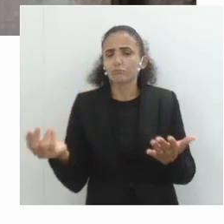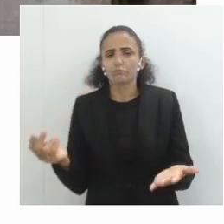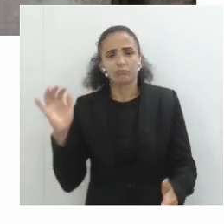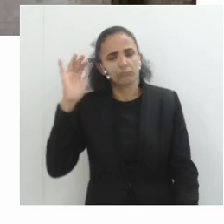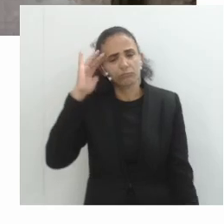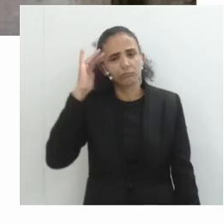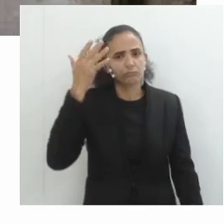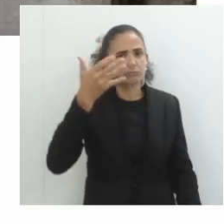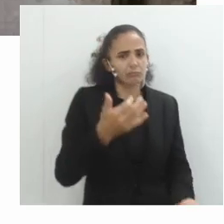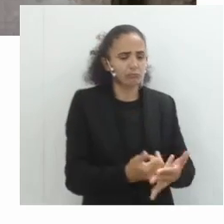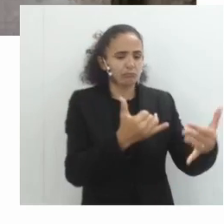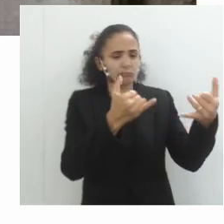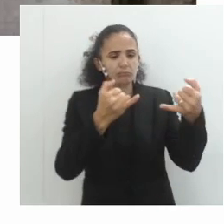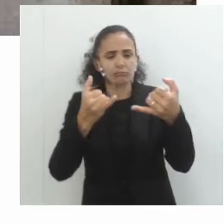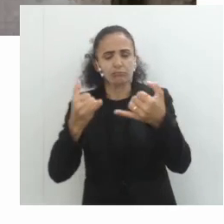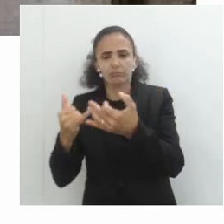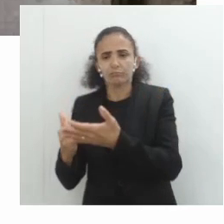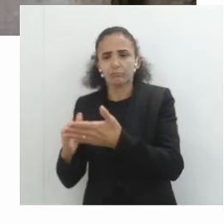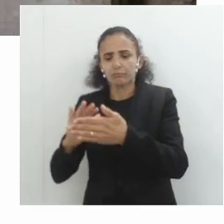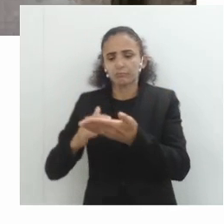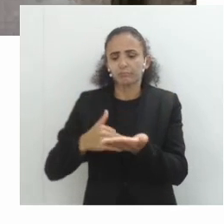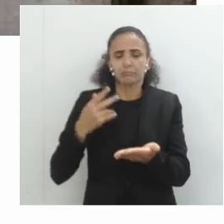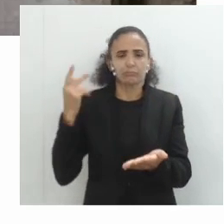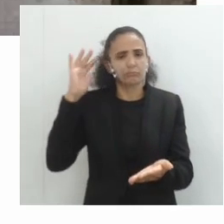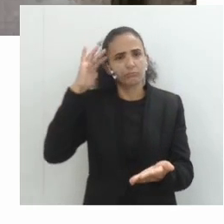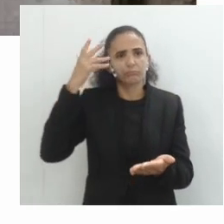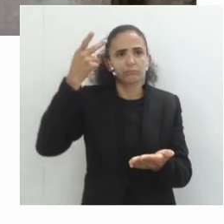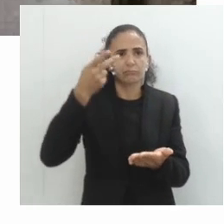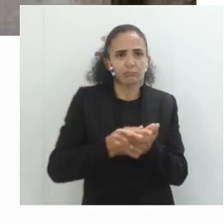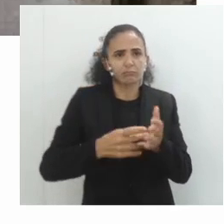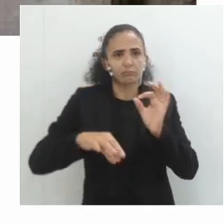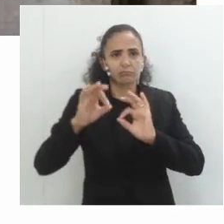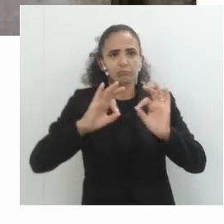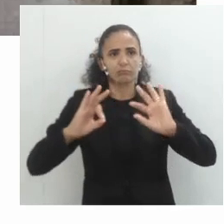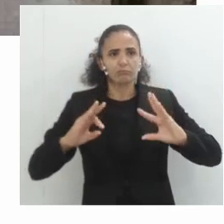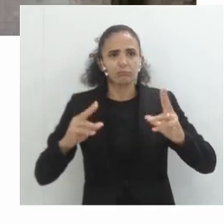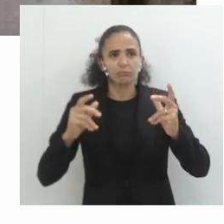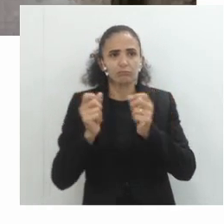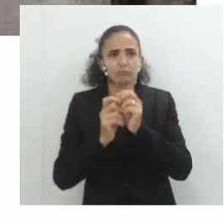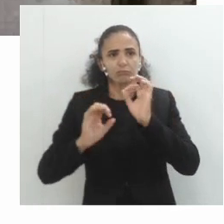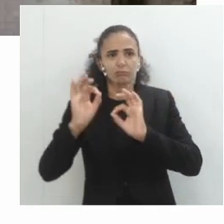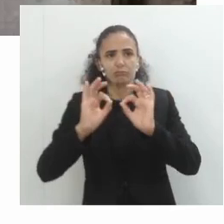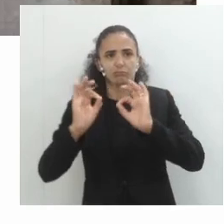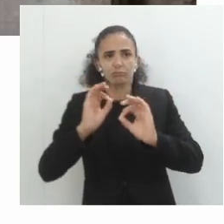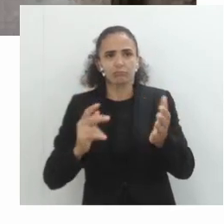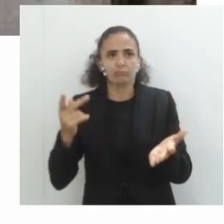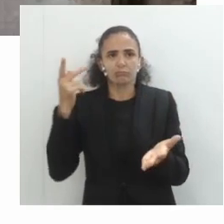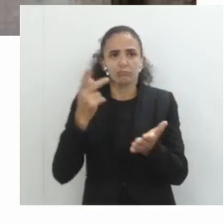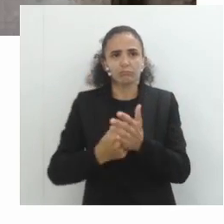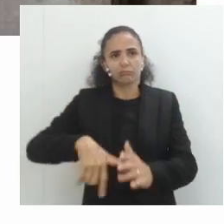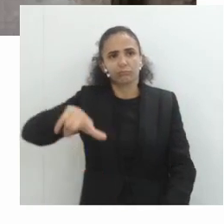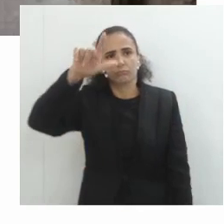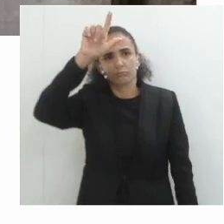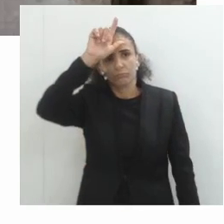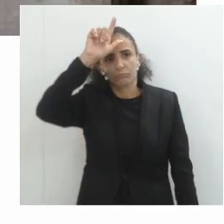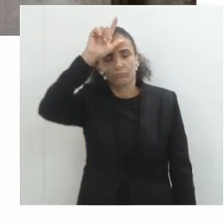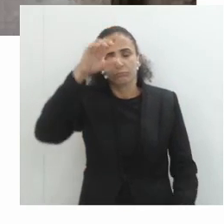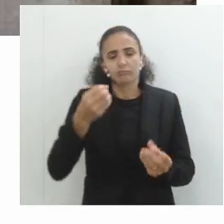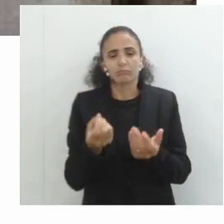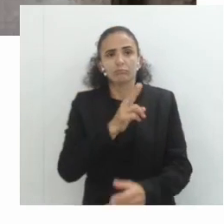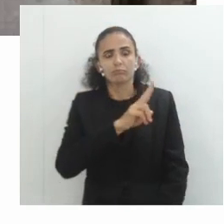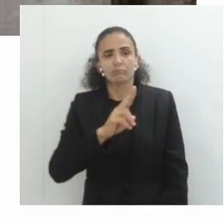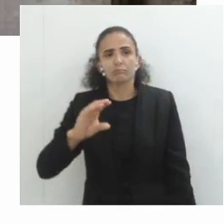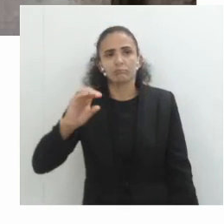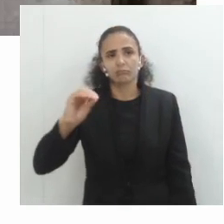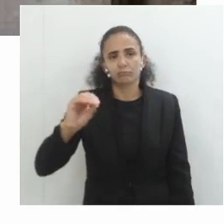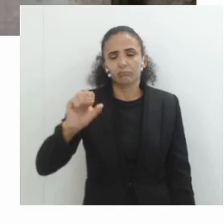ocorreram e aí a gente tem a menção do Osama Bin Laden como líder do regime talibã que foi